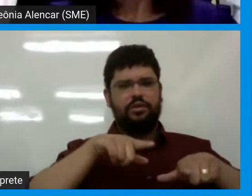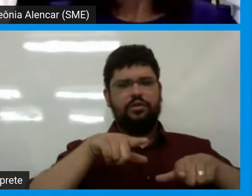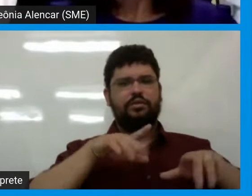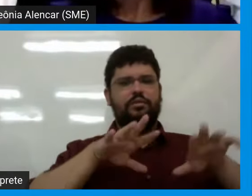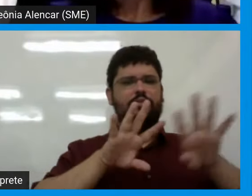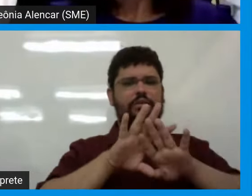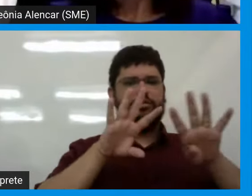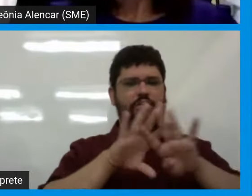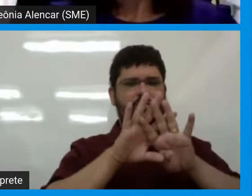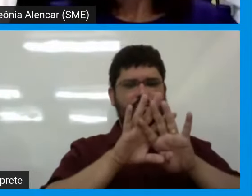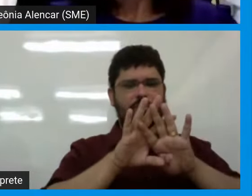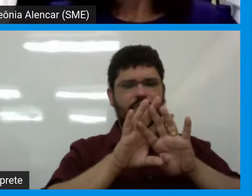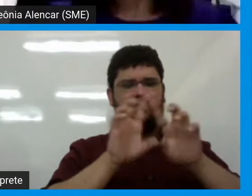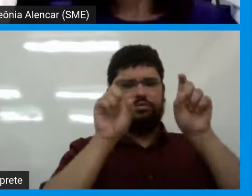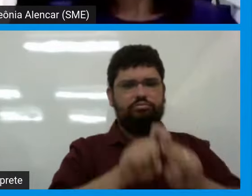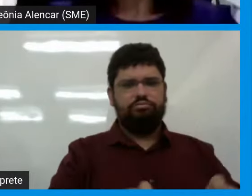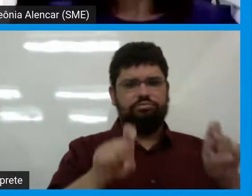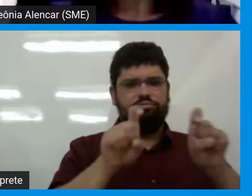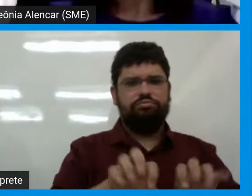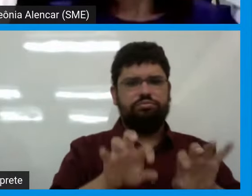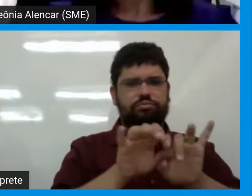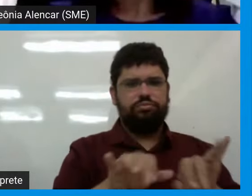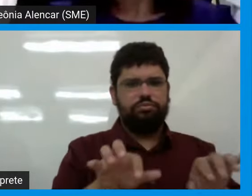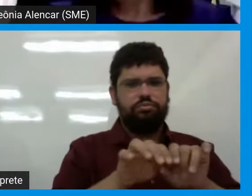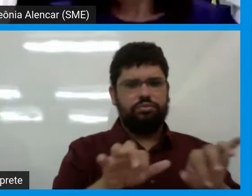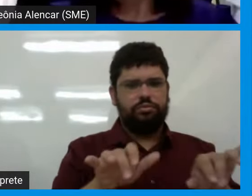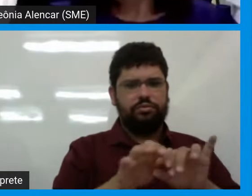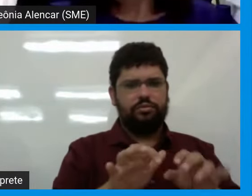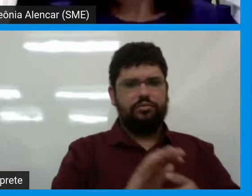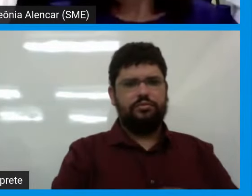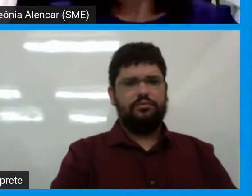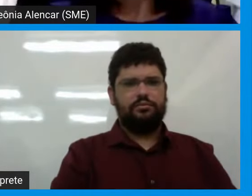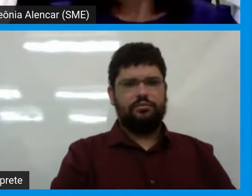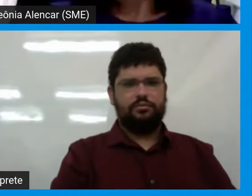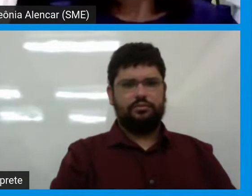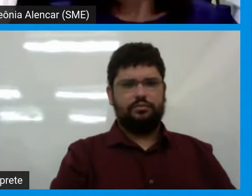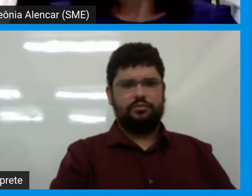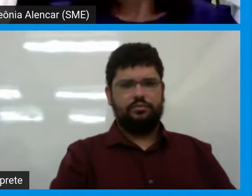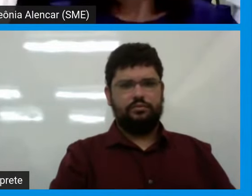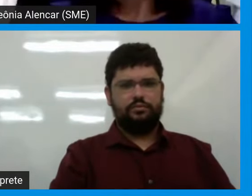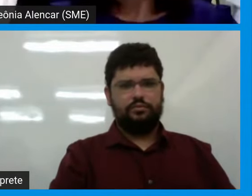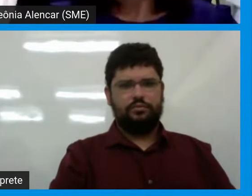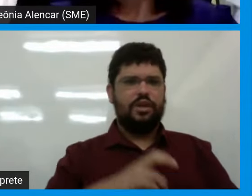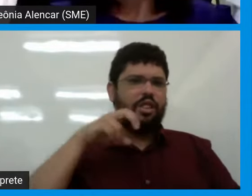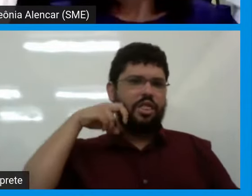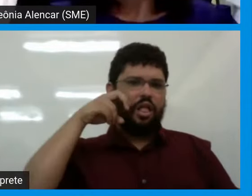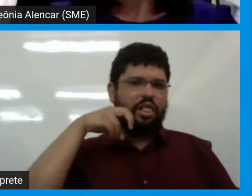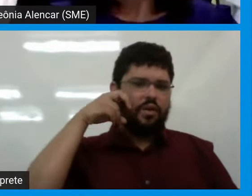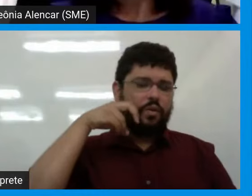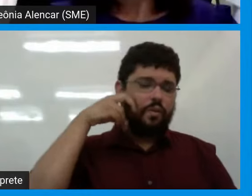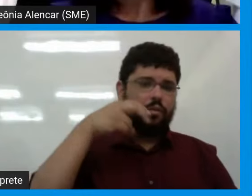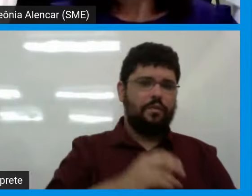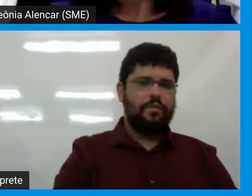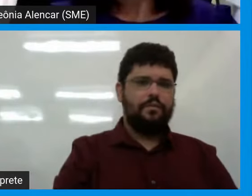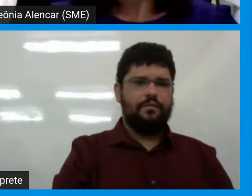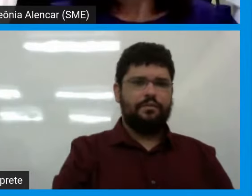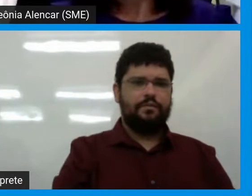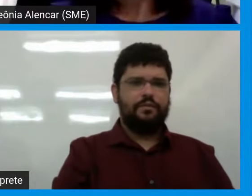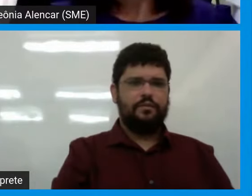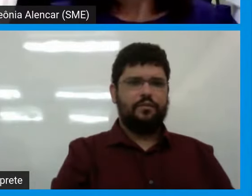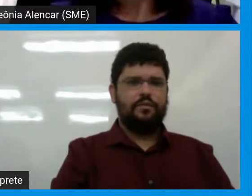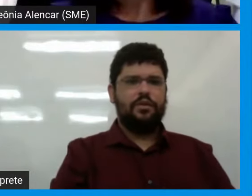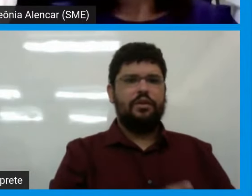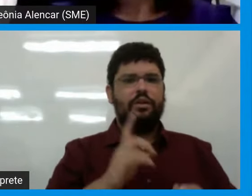da Computação da Universidade do Estado do Rio Grande do Norte, UERN, campus de Natal. Ele é membro colaborador